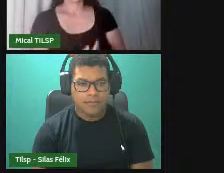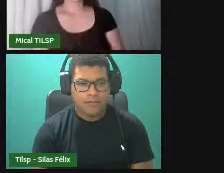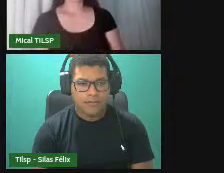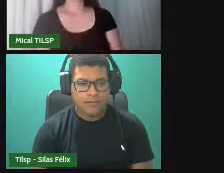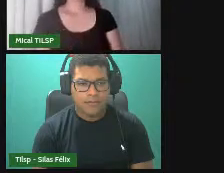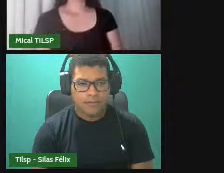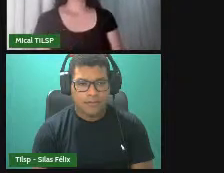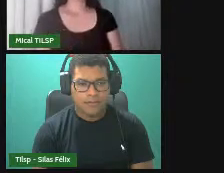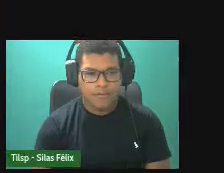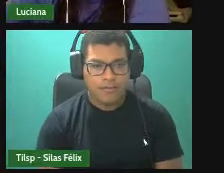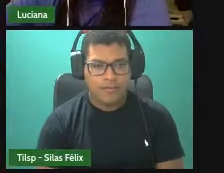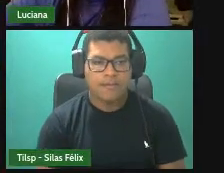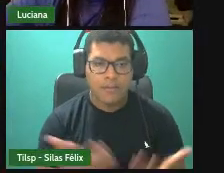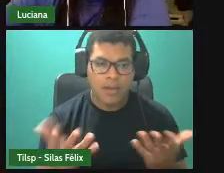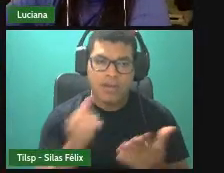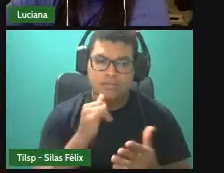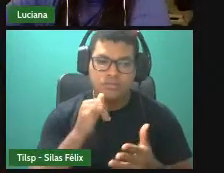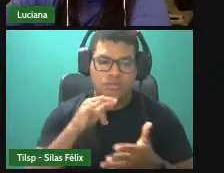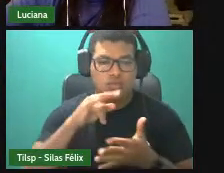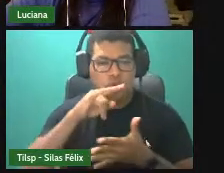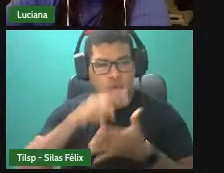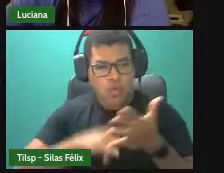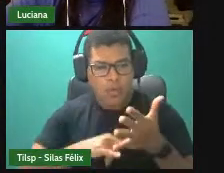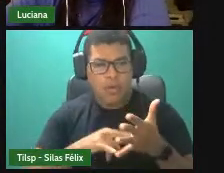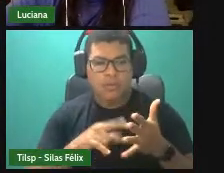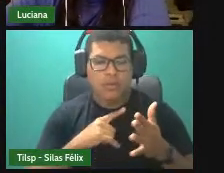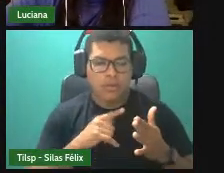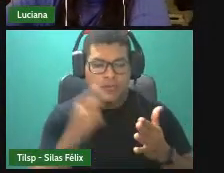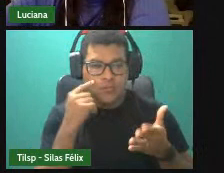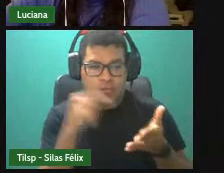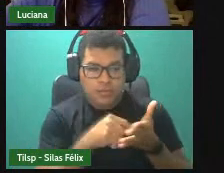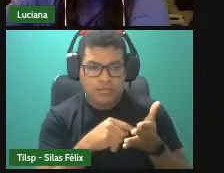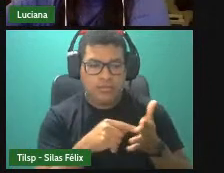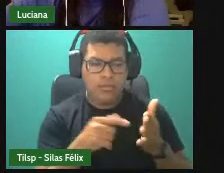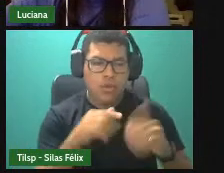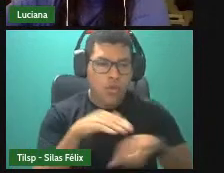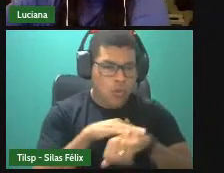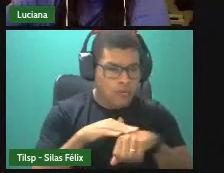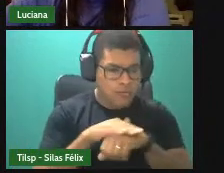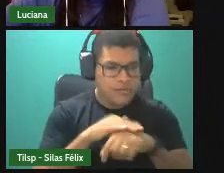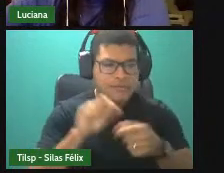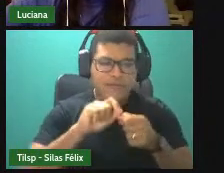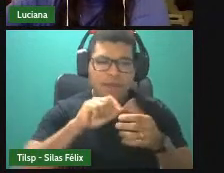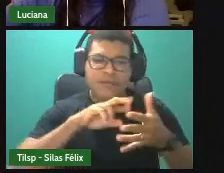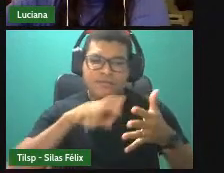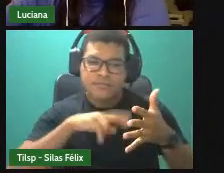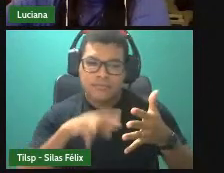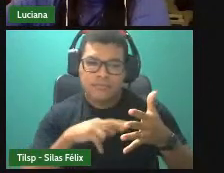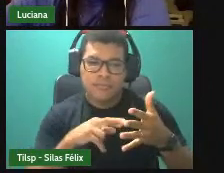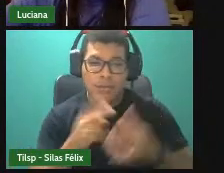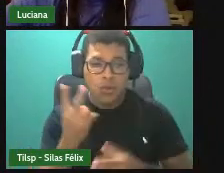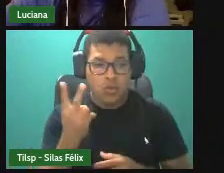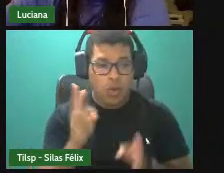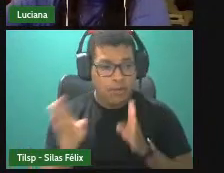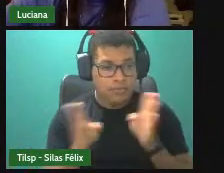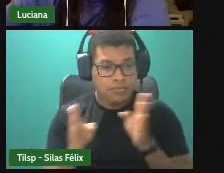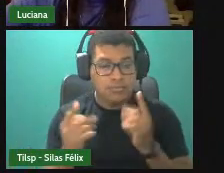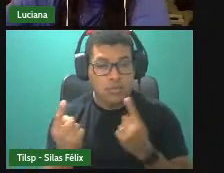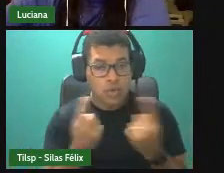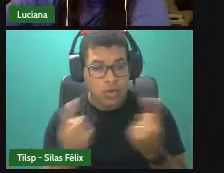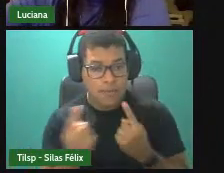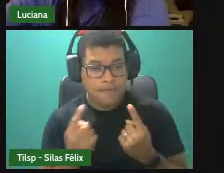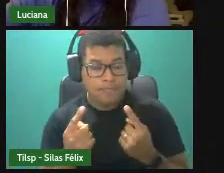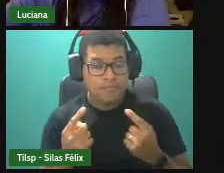muitas documentações, o processo, conversa, faz a perícia, conversa com as duas partes, e aí a gente tem que achar esse